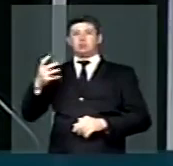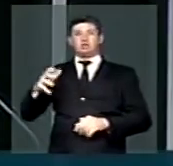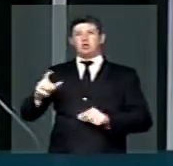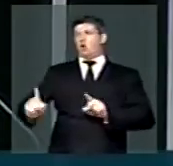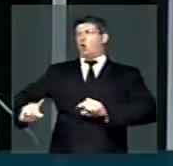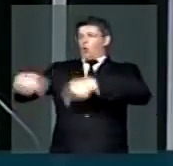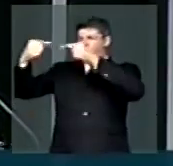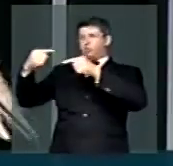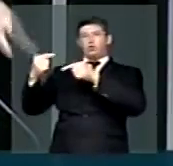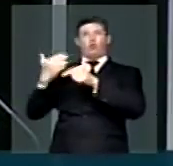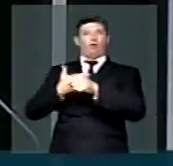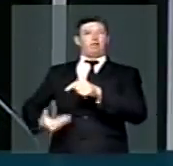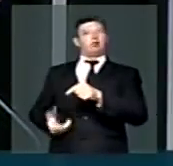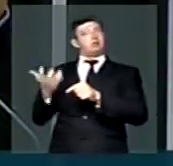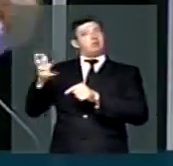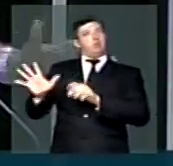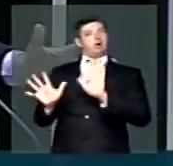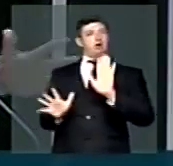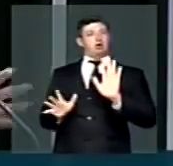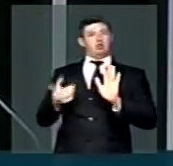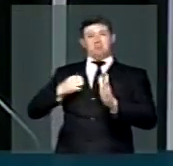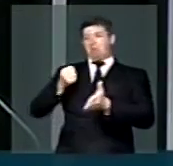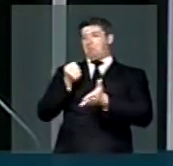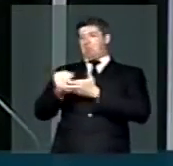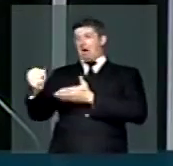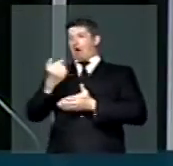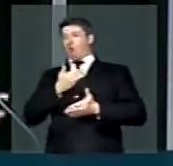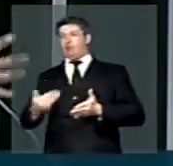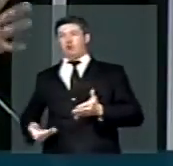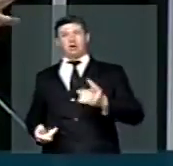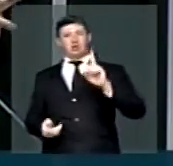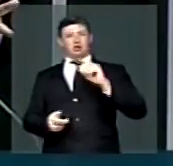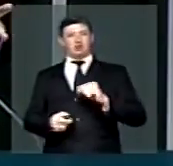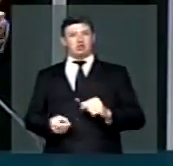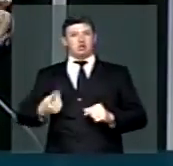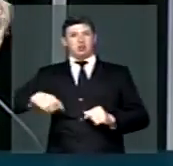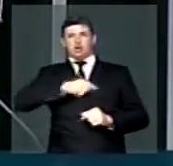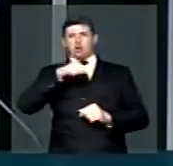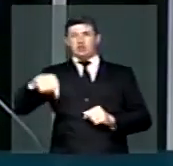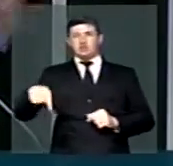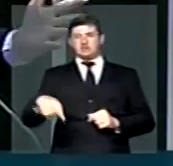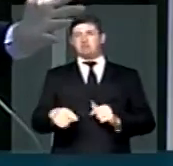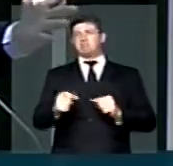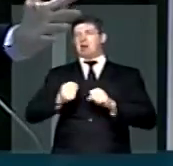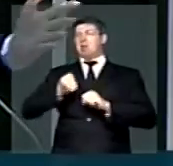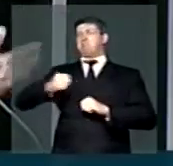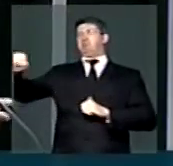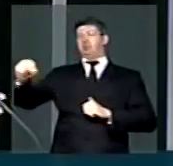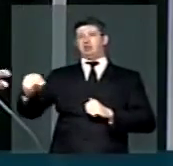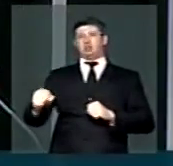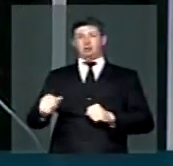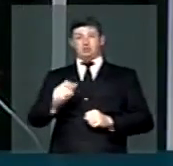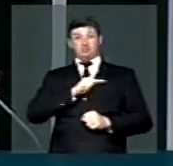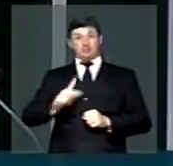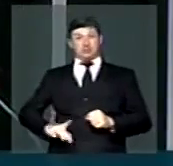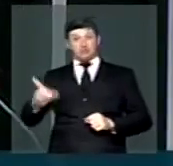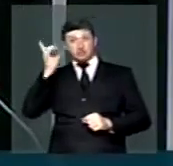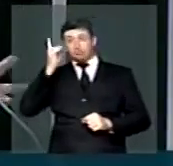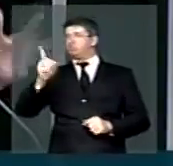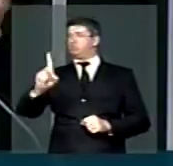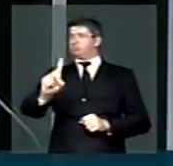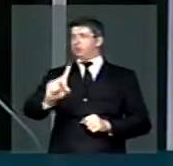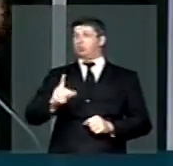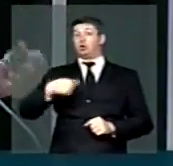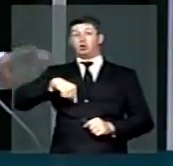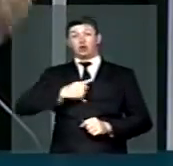com o governo, nós não estamos aqui para derrotar o governo, nós não estamos aqui para afrontar a presidente da República,